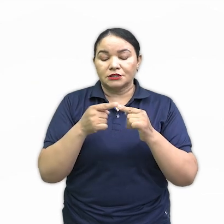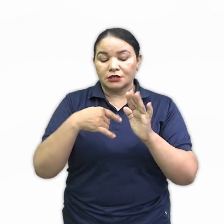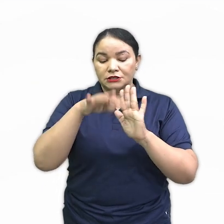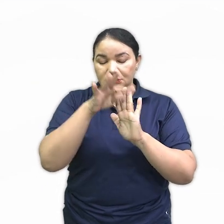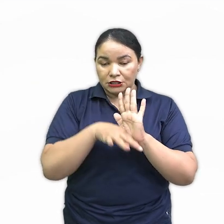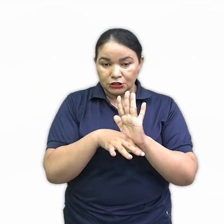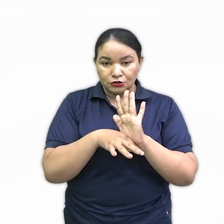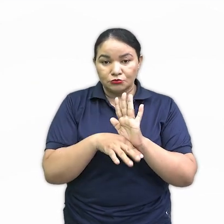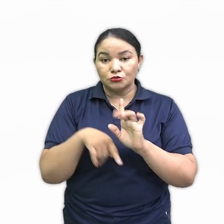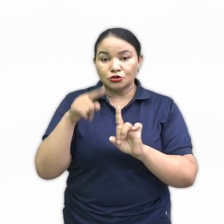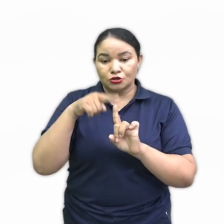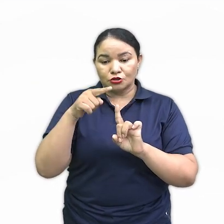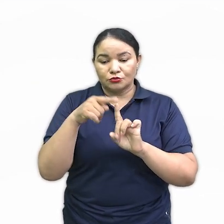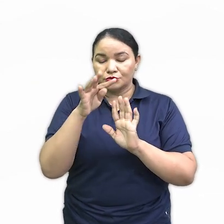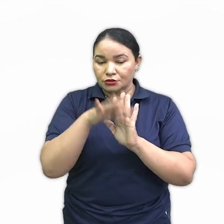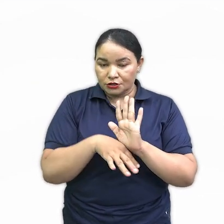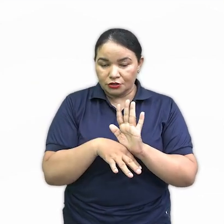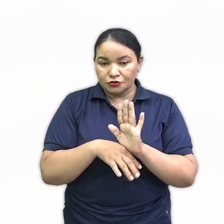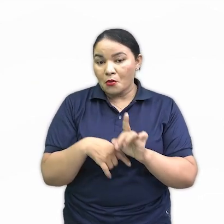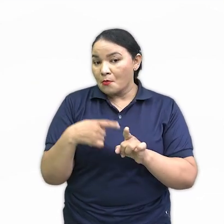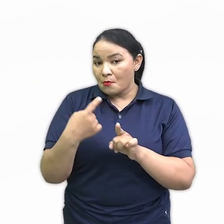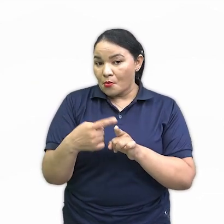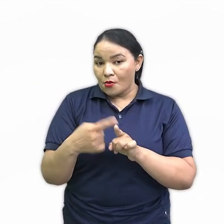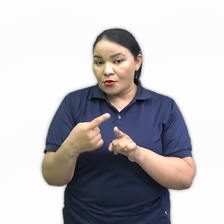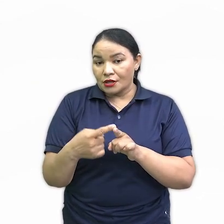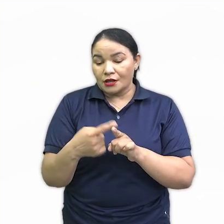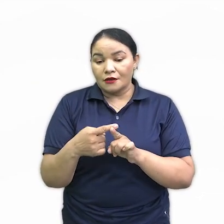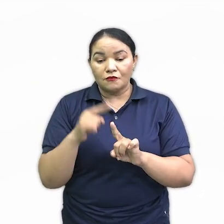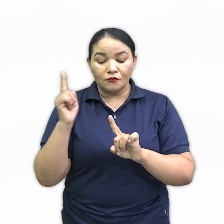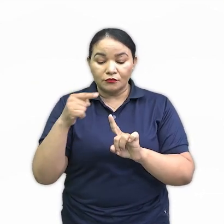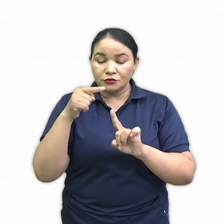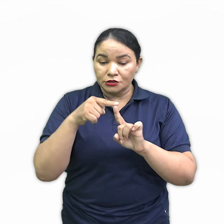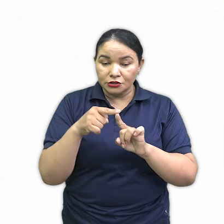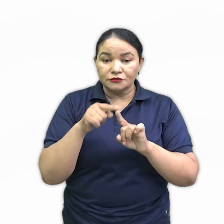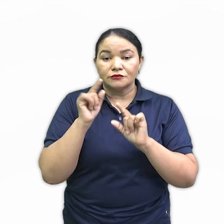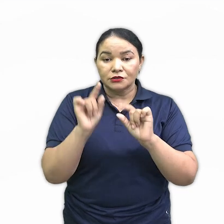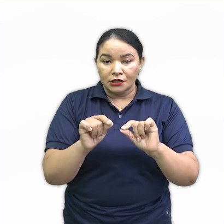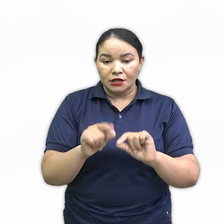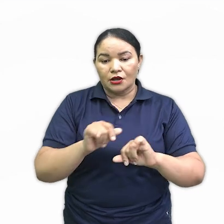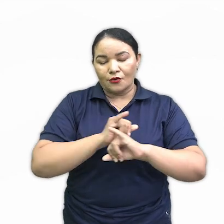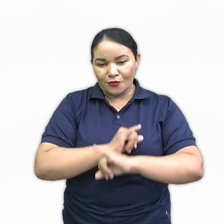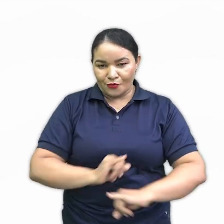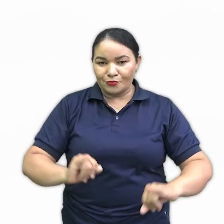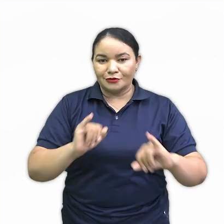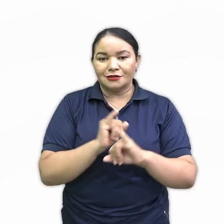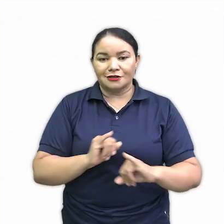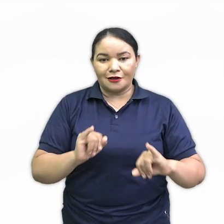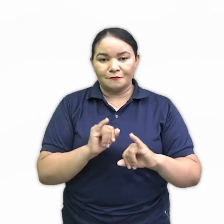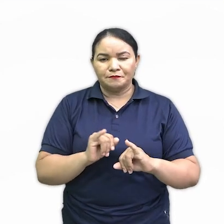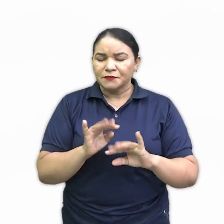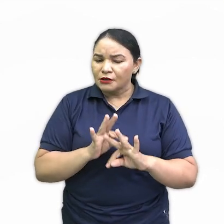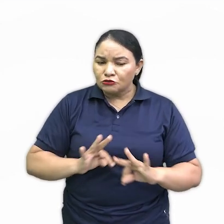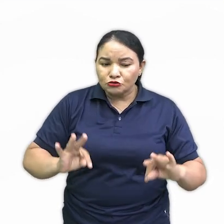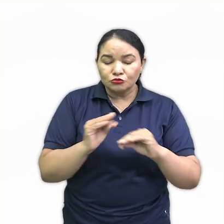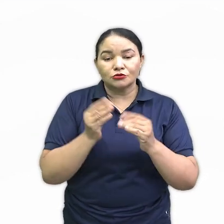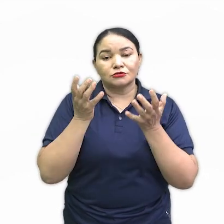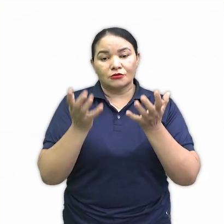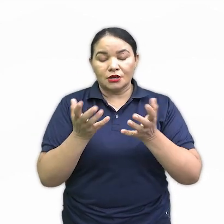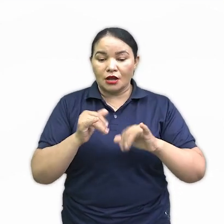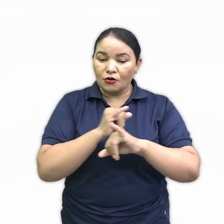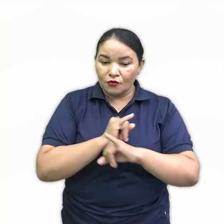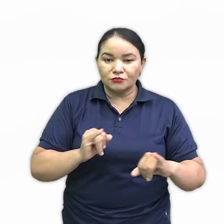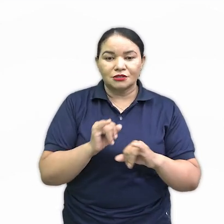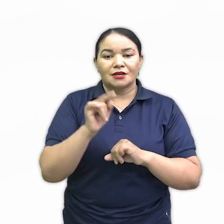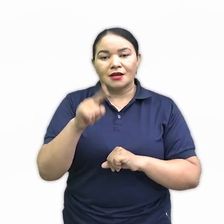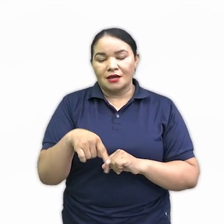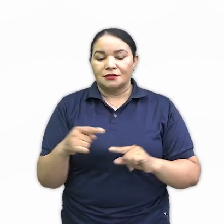tipo de texto, porque tem a intenção de comunicar algo, né? Tudo que eu quero comunicar é um texto, ok? Então, tem